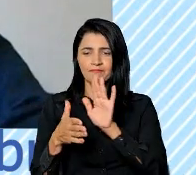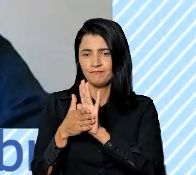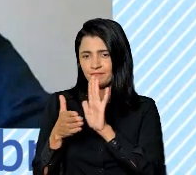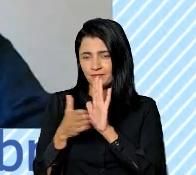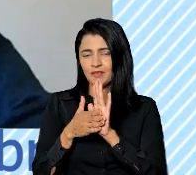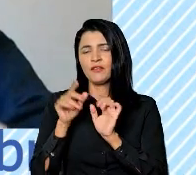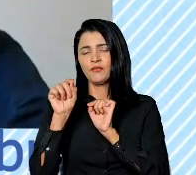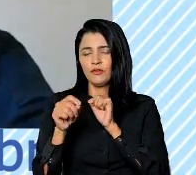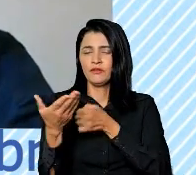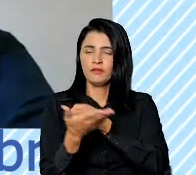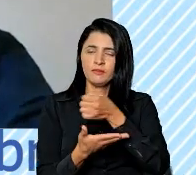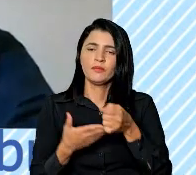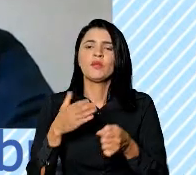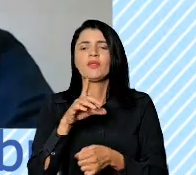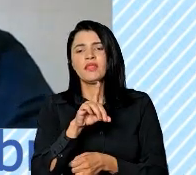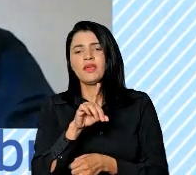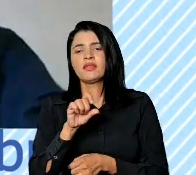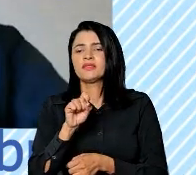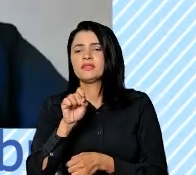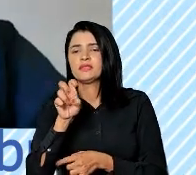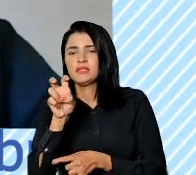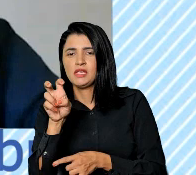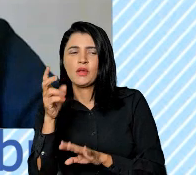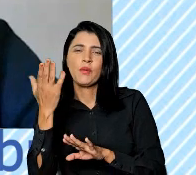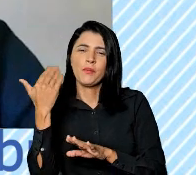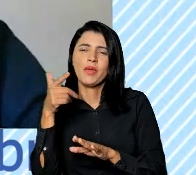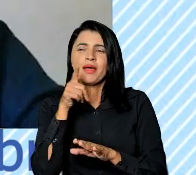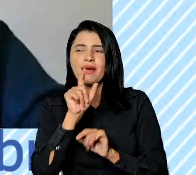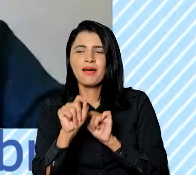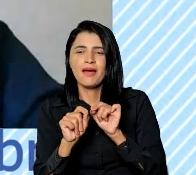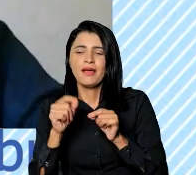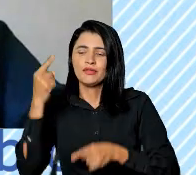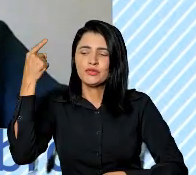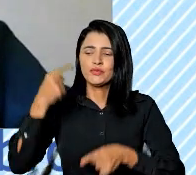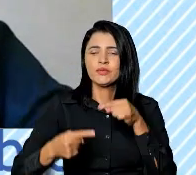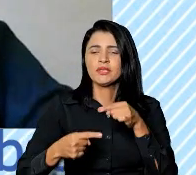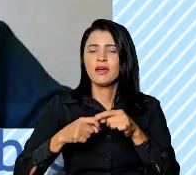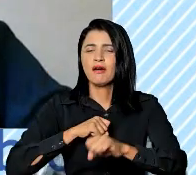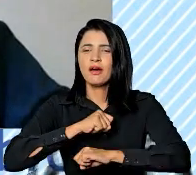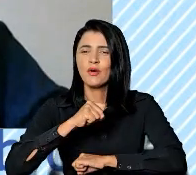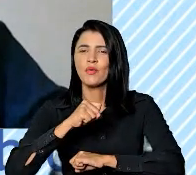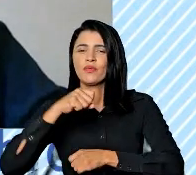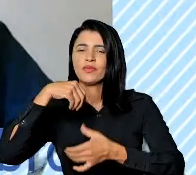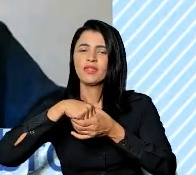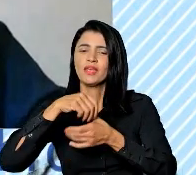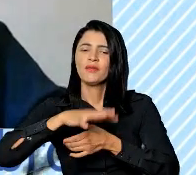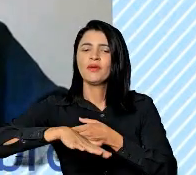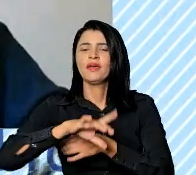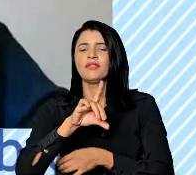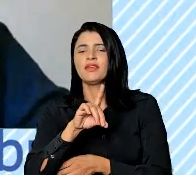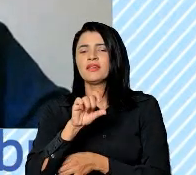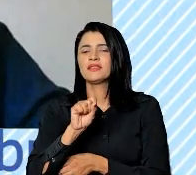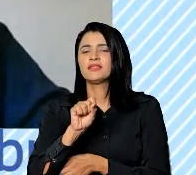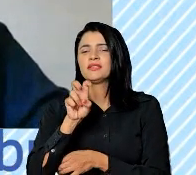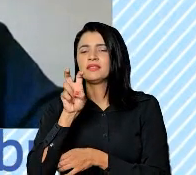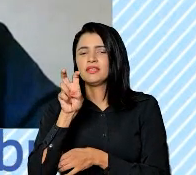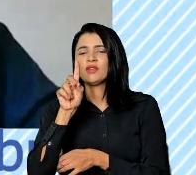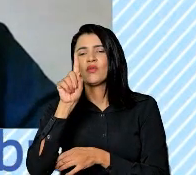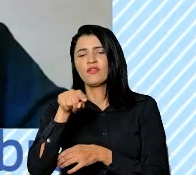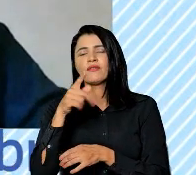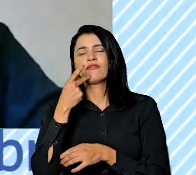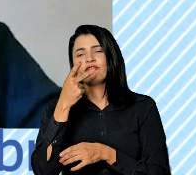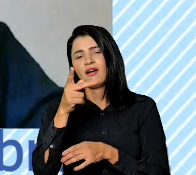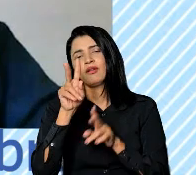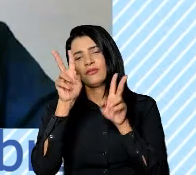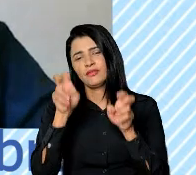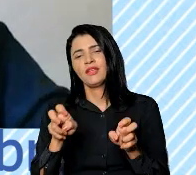ODS 5, que naquele momento ingressava nas discussões do nosso judiciário. O ODS 5, como todos sabem, trata da igualdade de